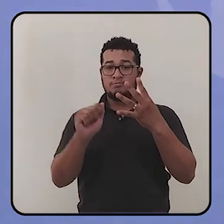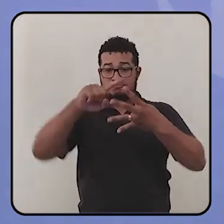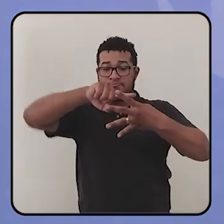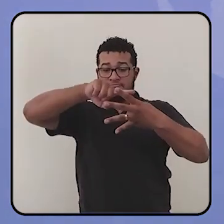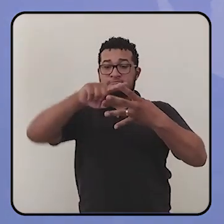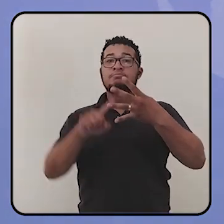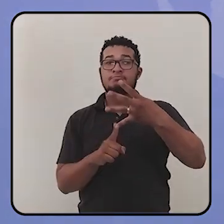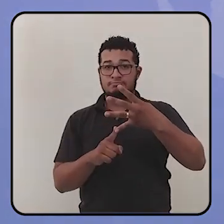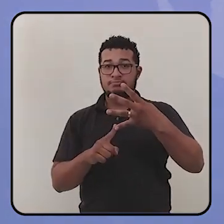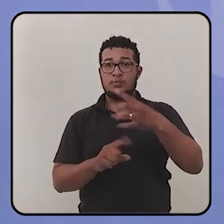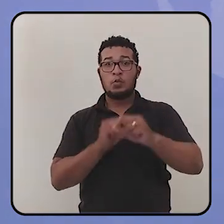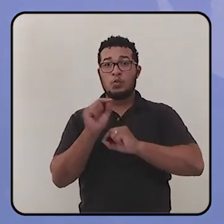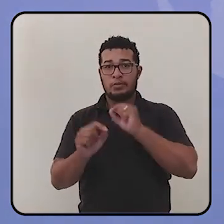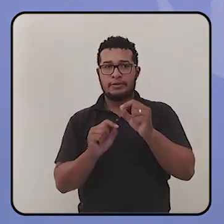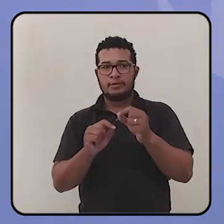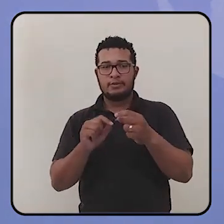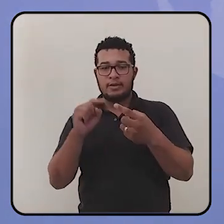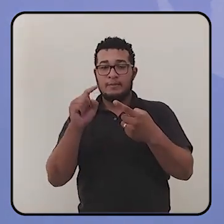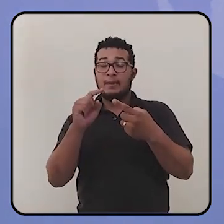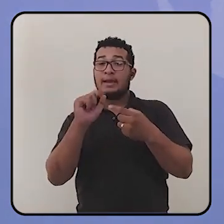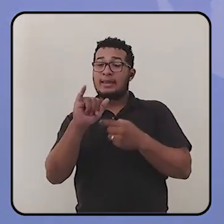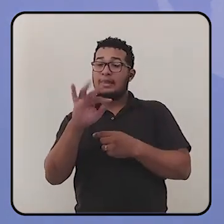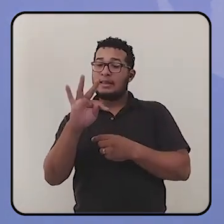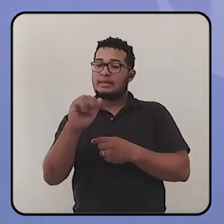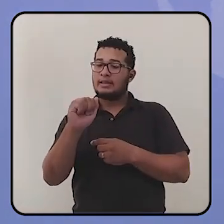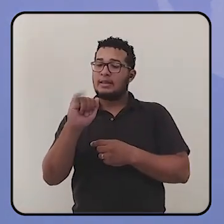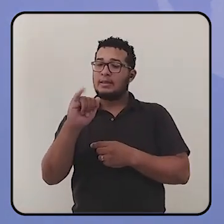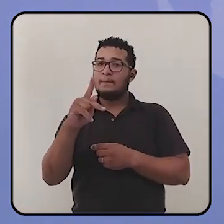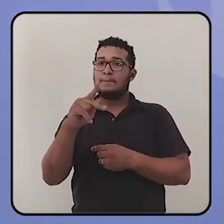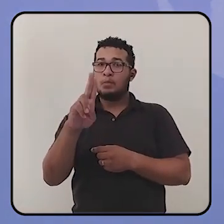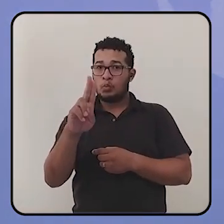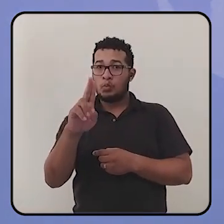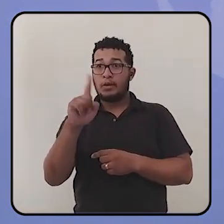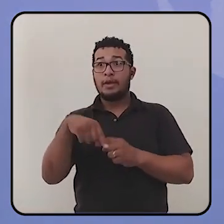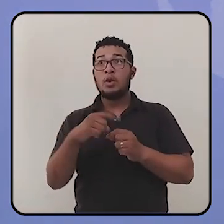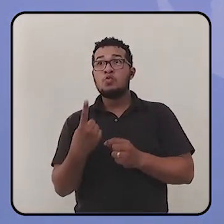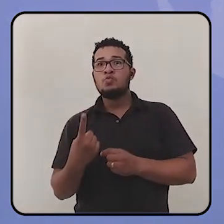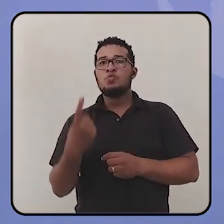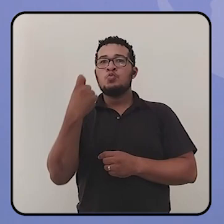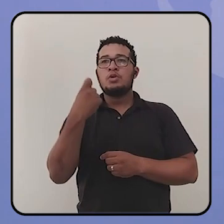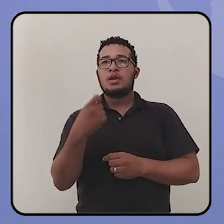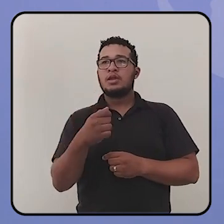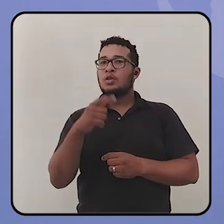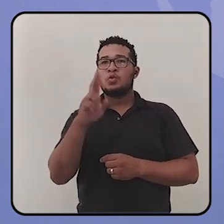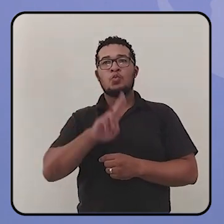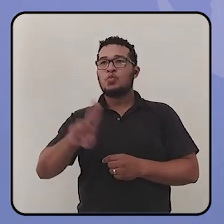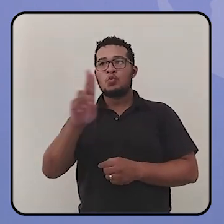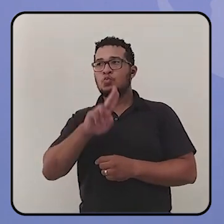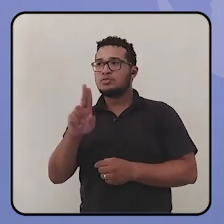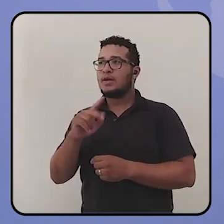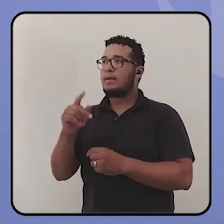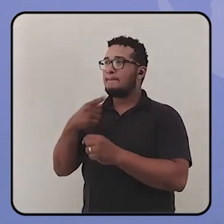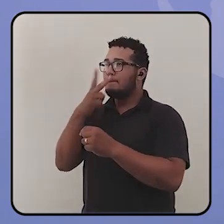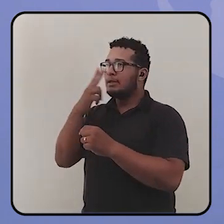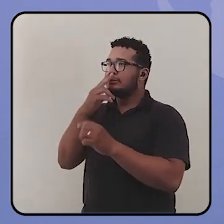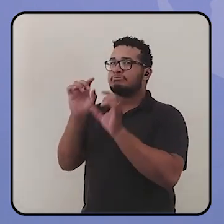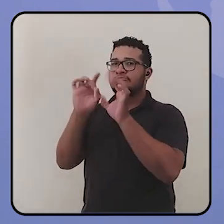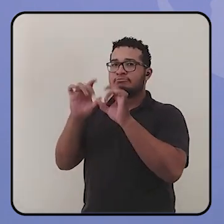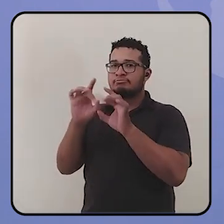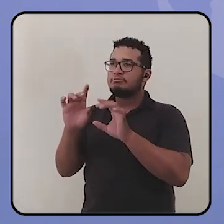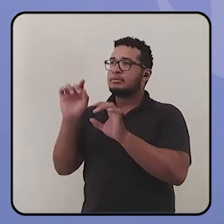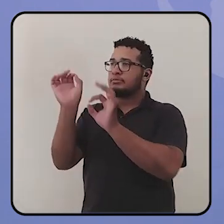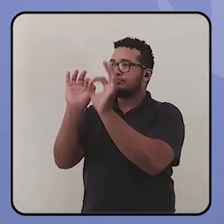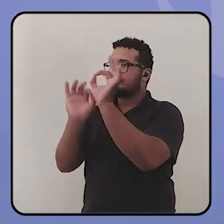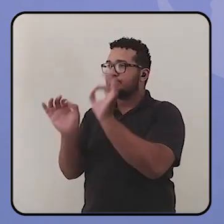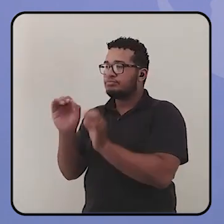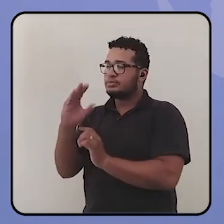4 tradições e culturas, a Itaipu é a única que não era uma cultura que usava a cerâmica. As outras 3